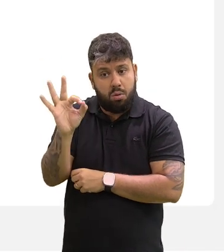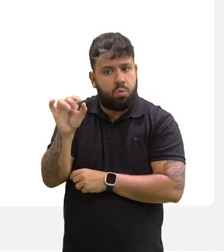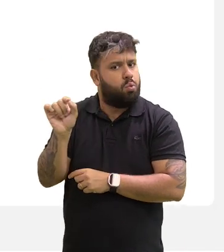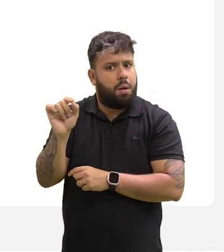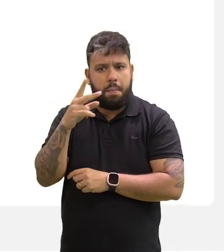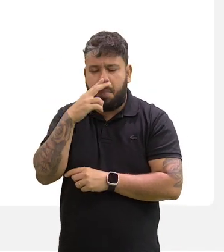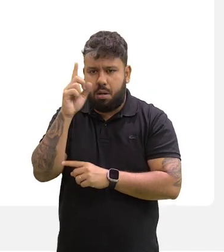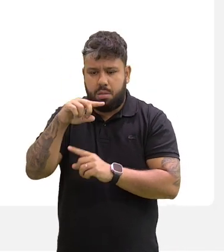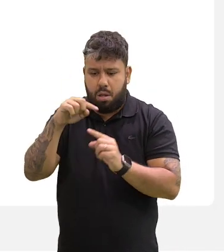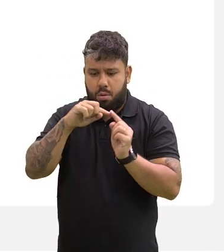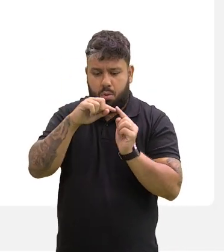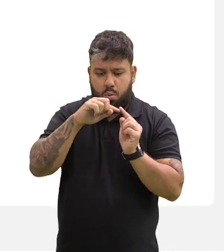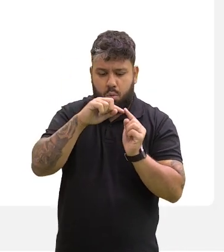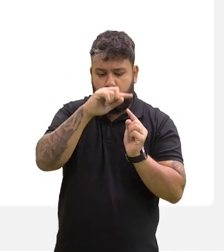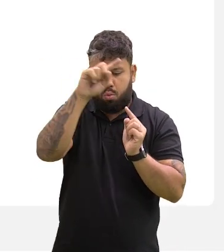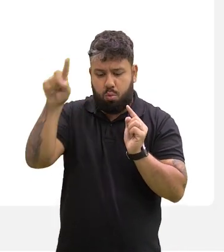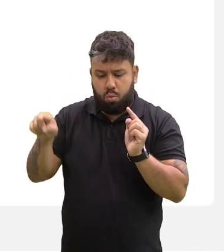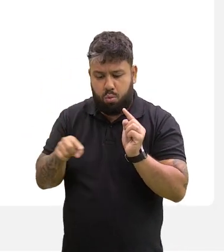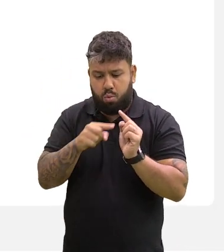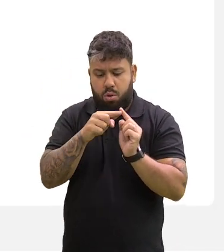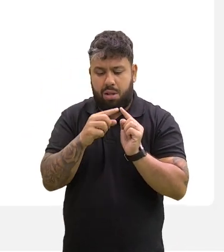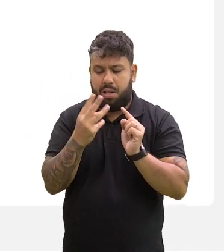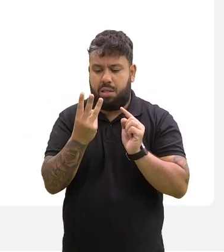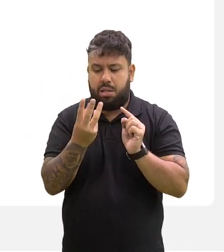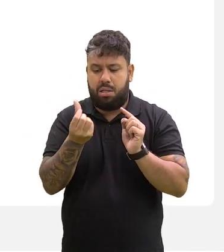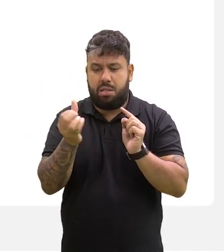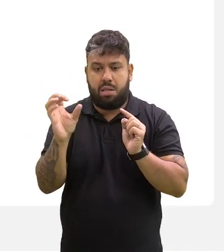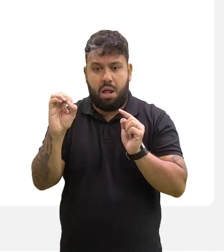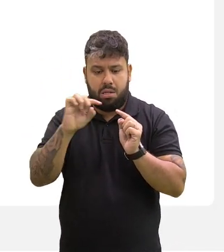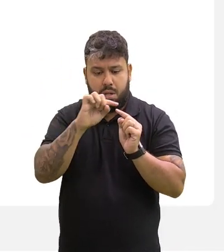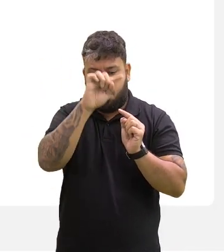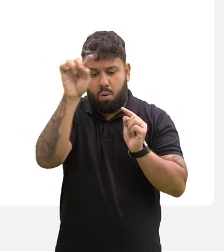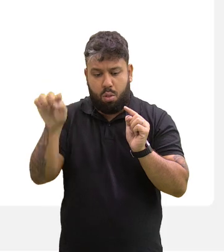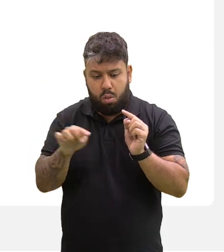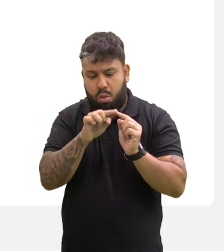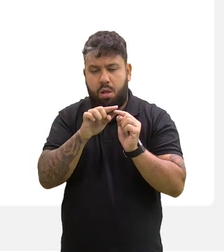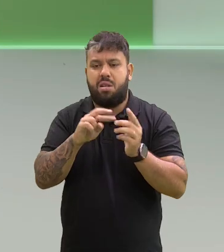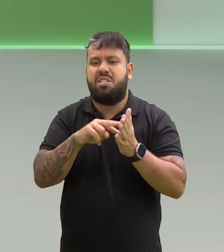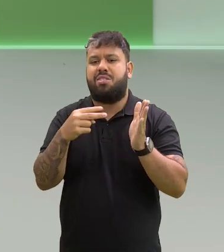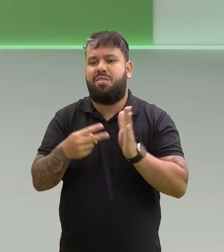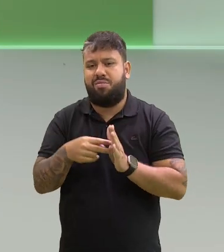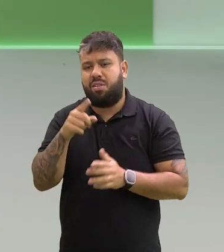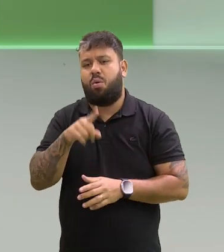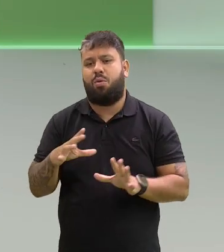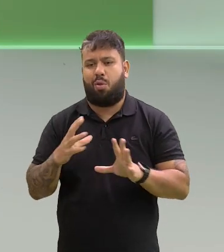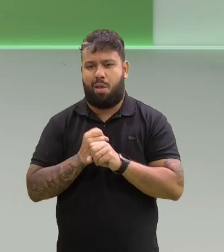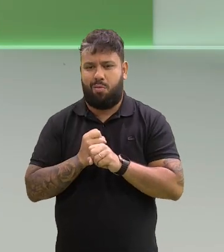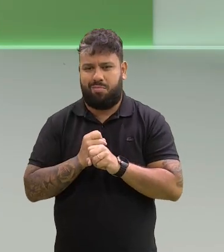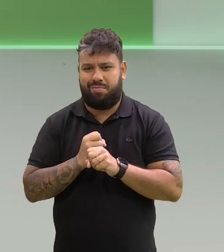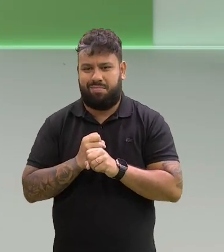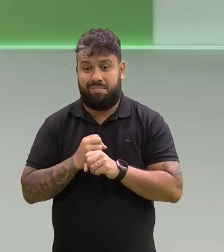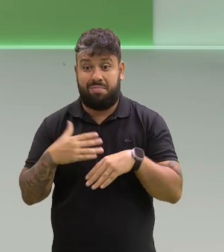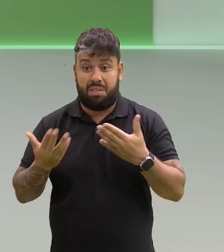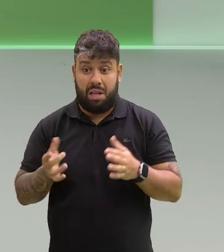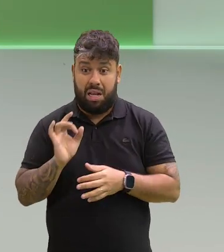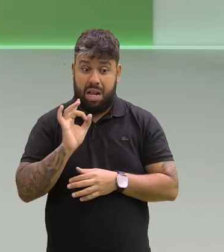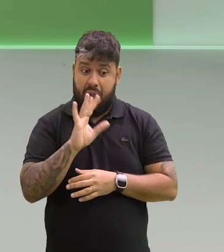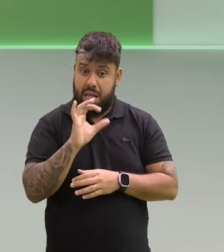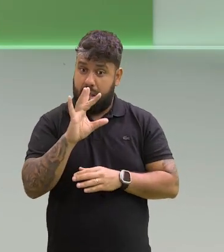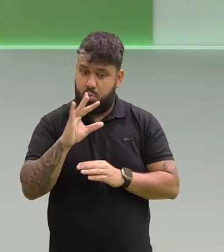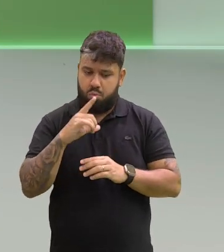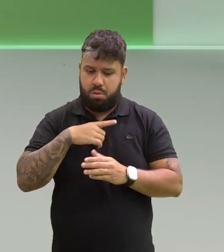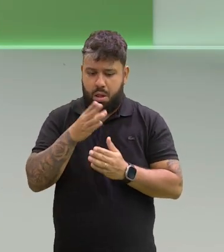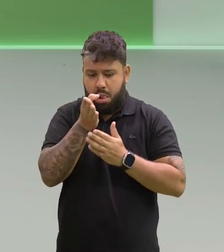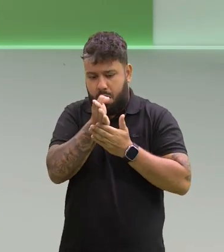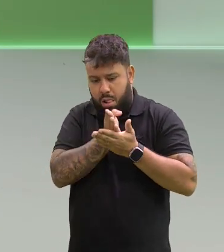total é 360 graus, ou seja, dá para fazer uma regra de 3 para eu saber quanto é que fica em cada dado. Então, cada dado desse representa uma porcentagem